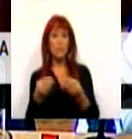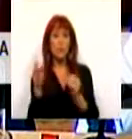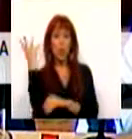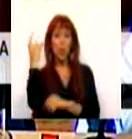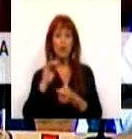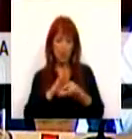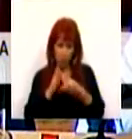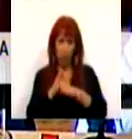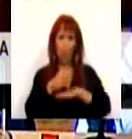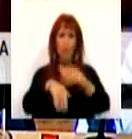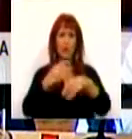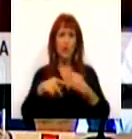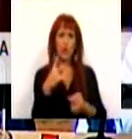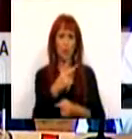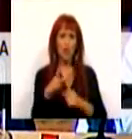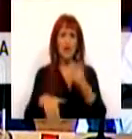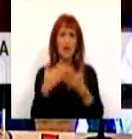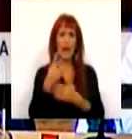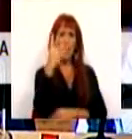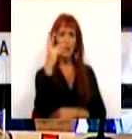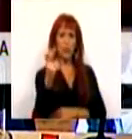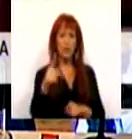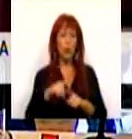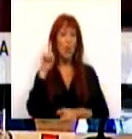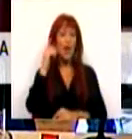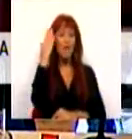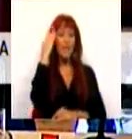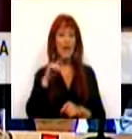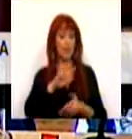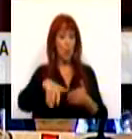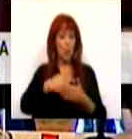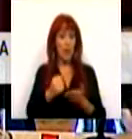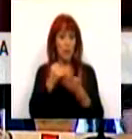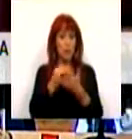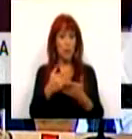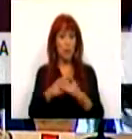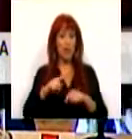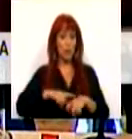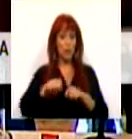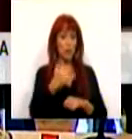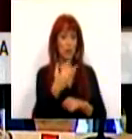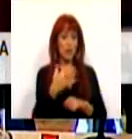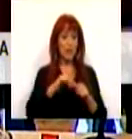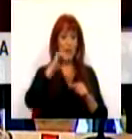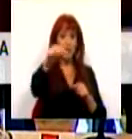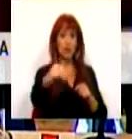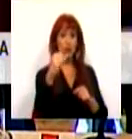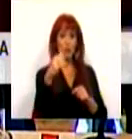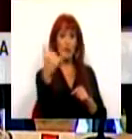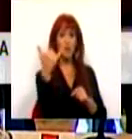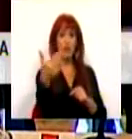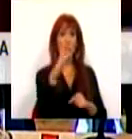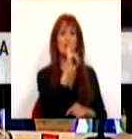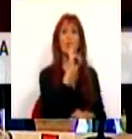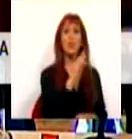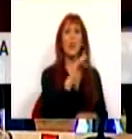cultural continuada a 2 e a 4 anos. O valor estimado deste programa de apoio para o período 2018-2021 é de